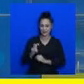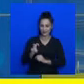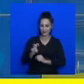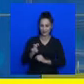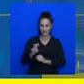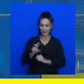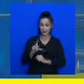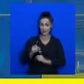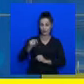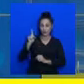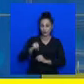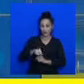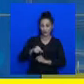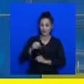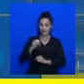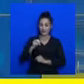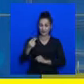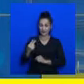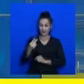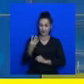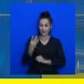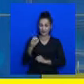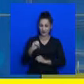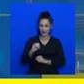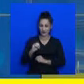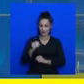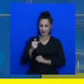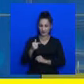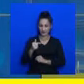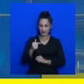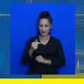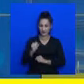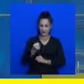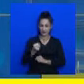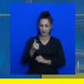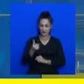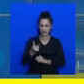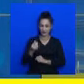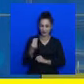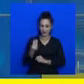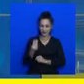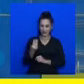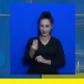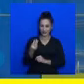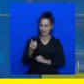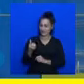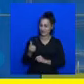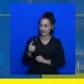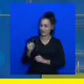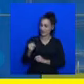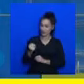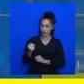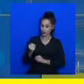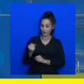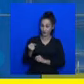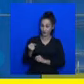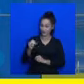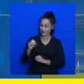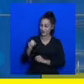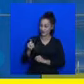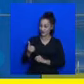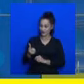1785. 02, 40, 78, 63,